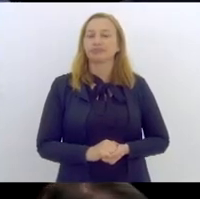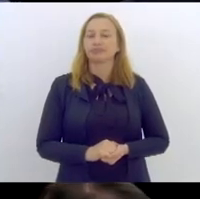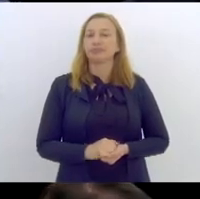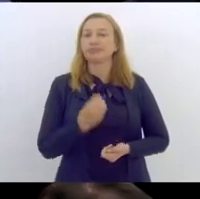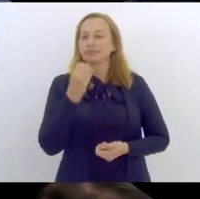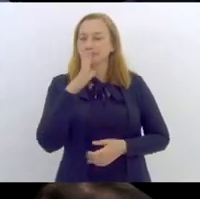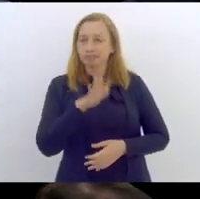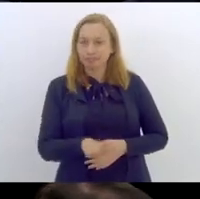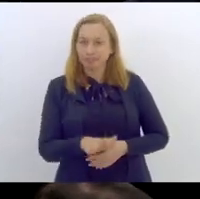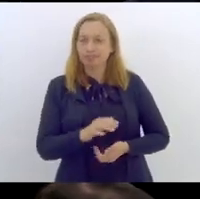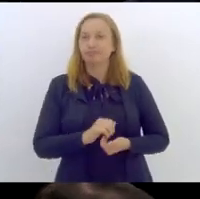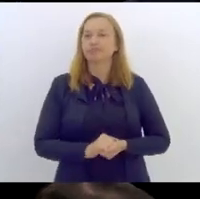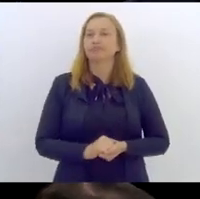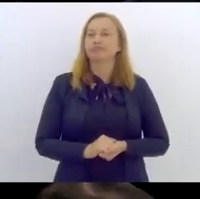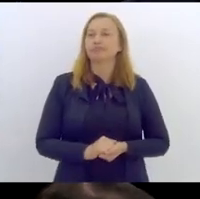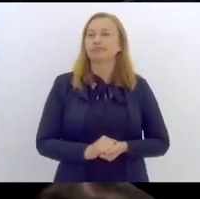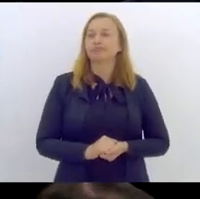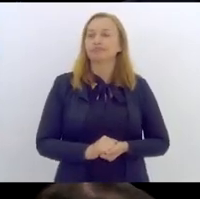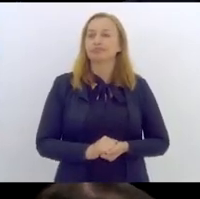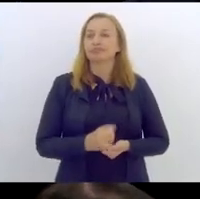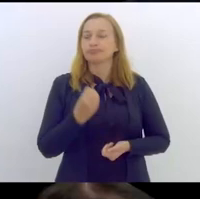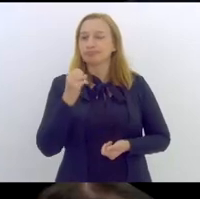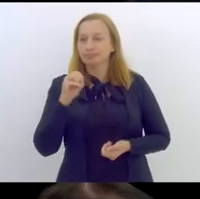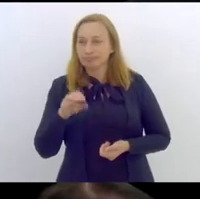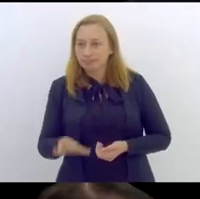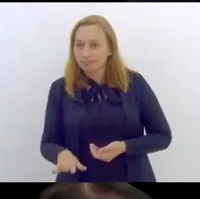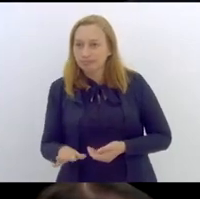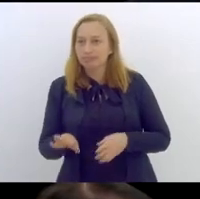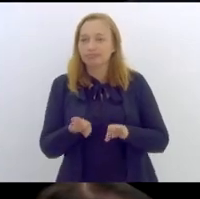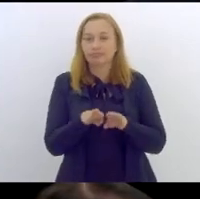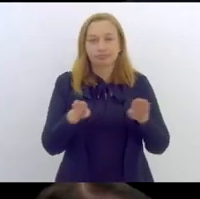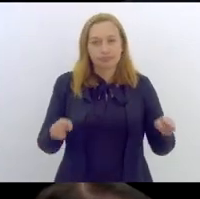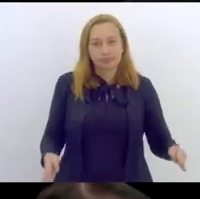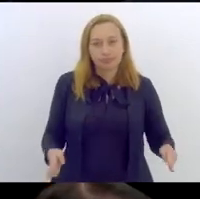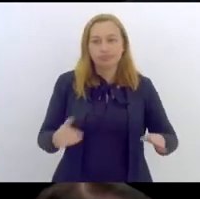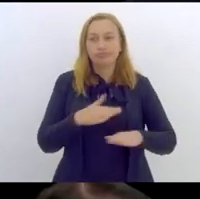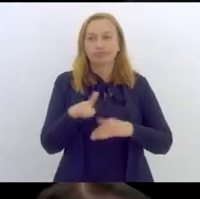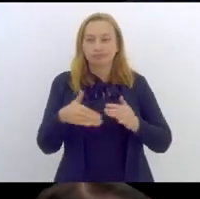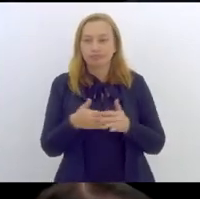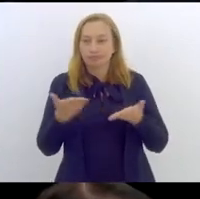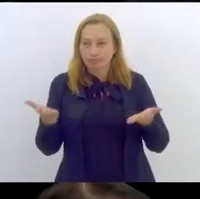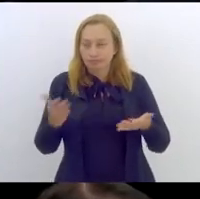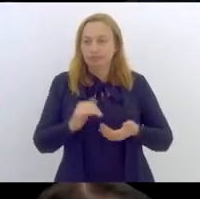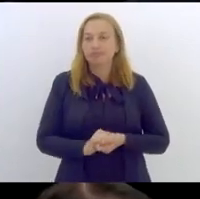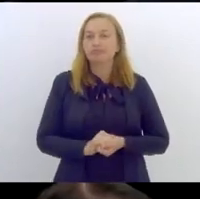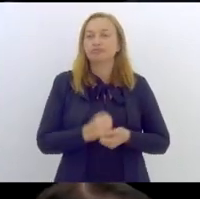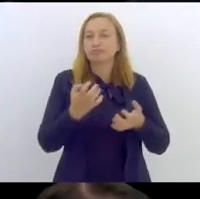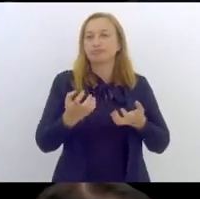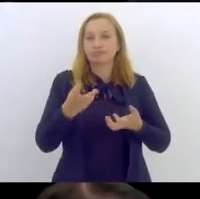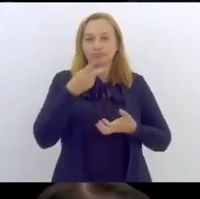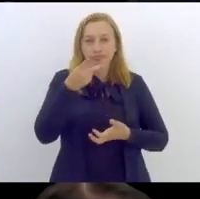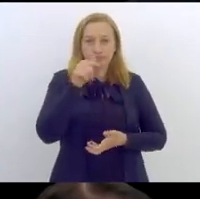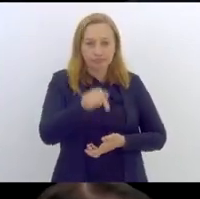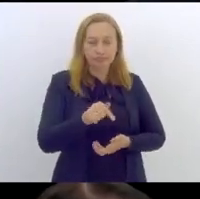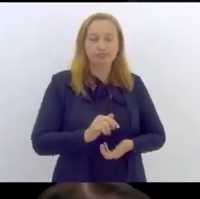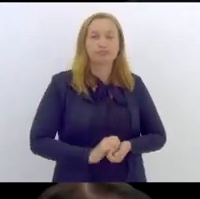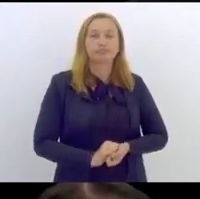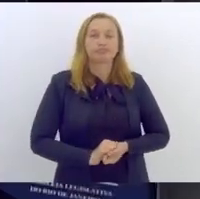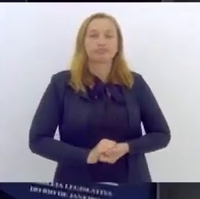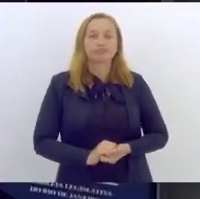Boa tarde Boa tarde mesa é quero destacar aqui